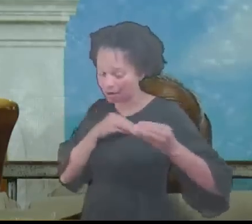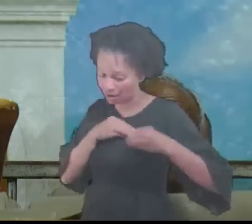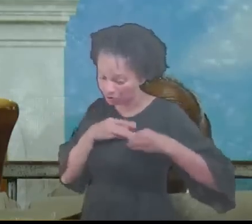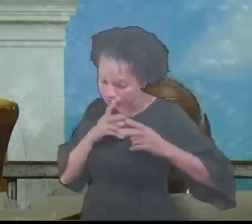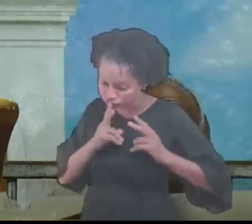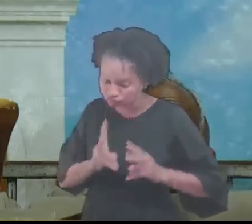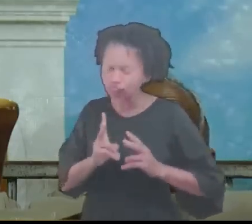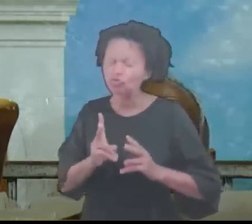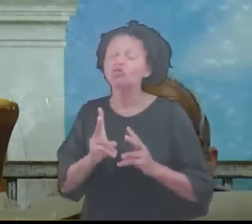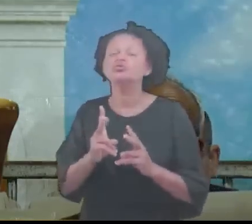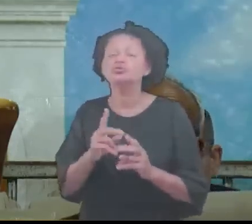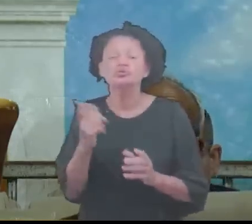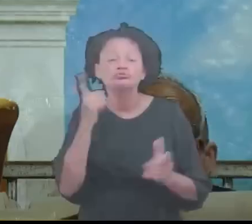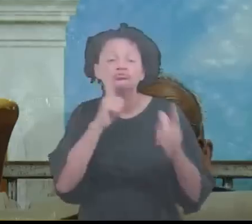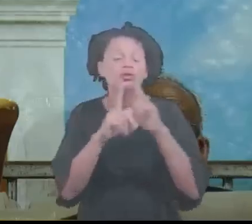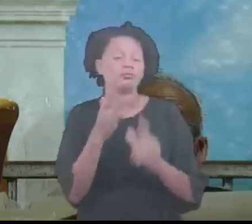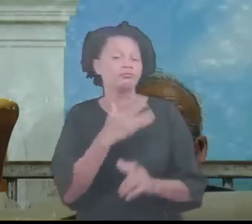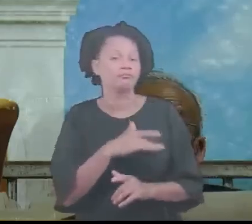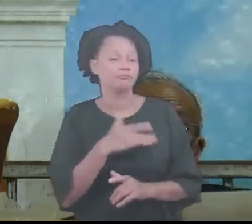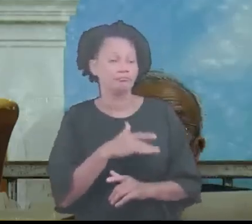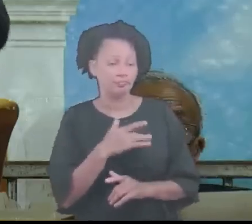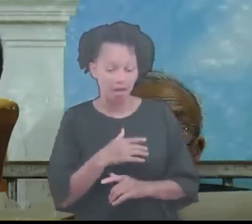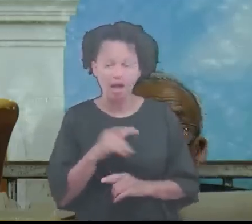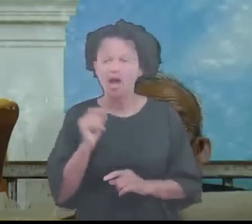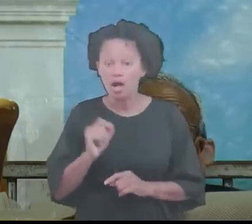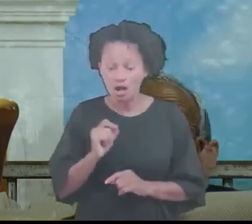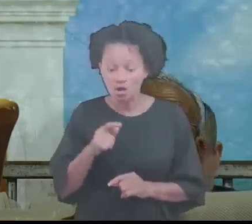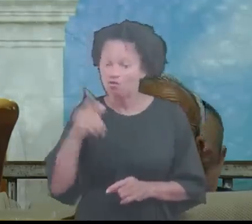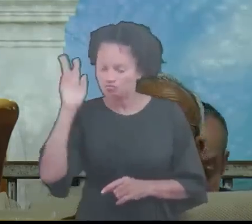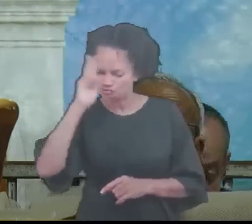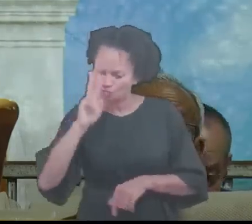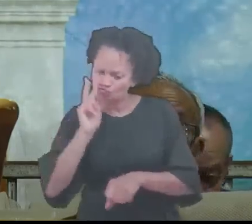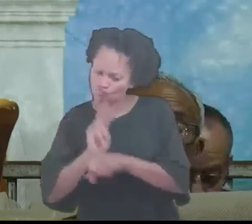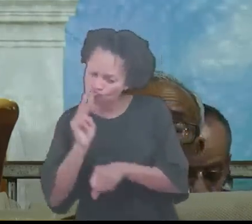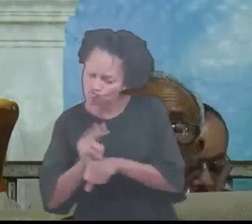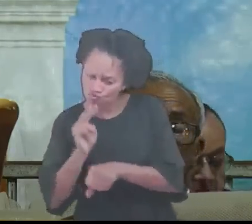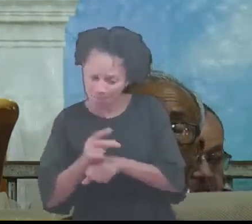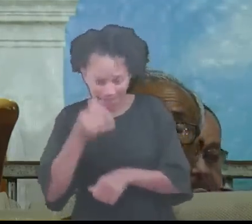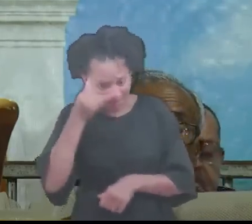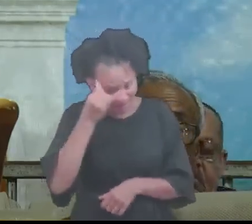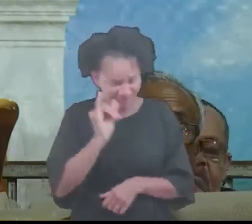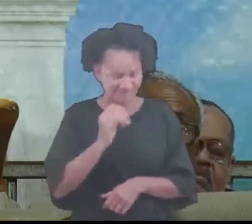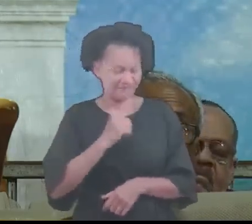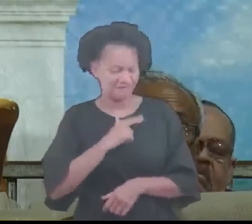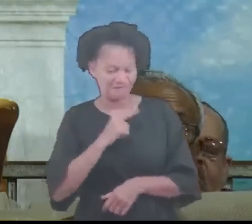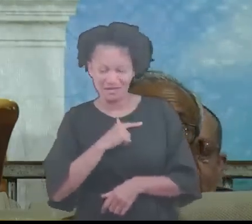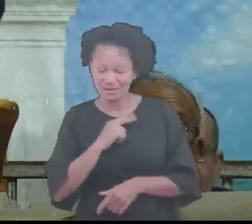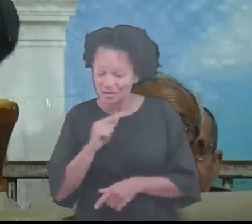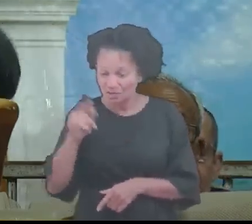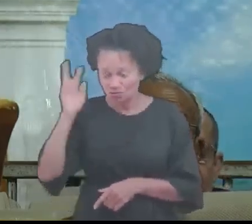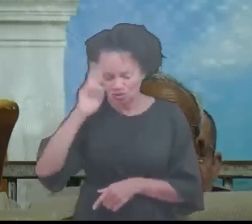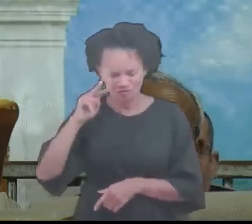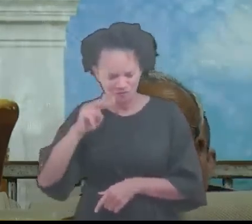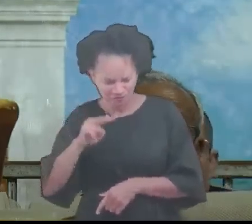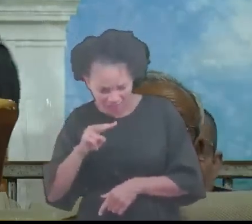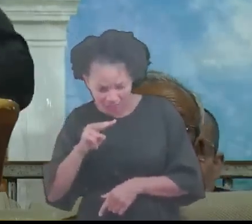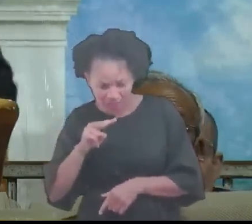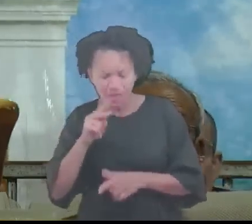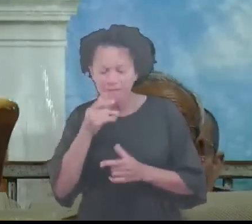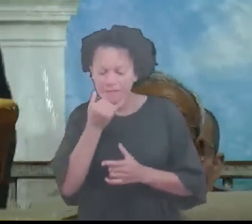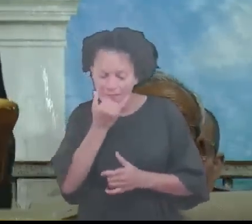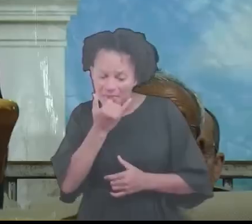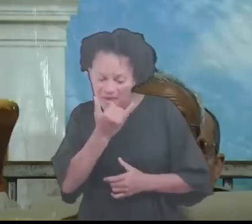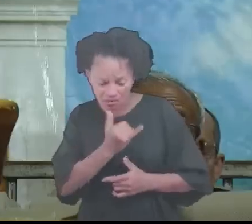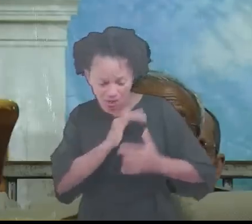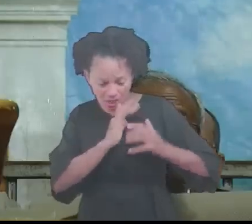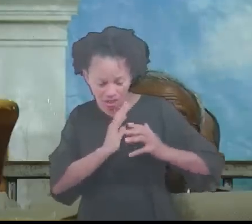Aí, além de não deixar ela ficar feia, além de não deixar ela ficar suja, ele não